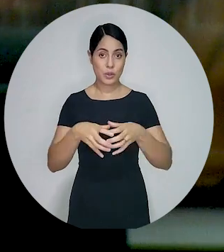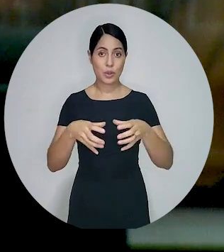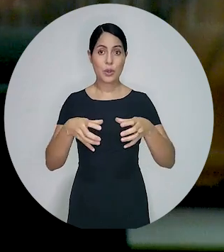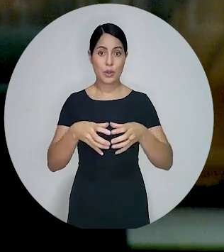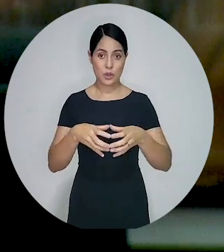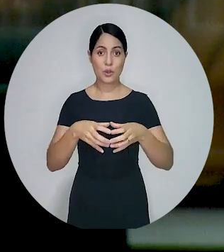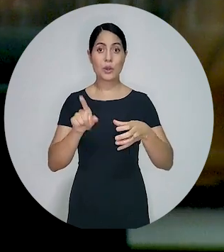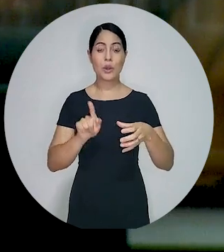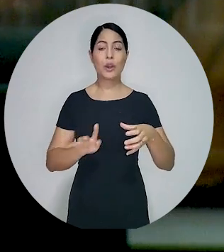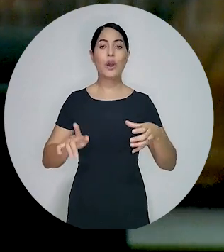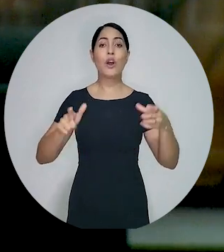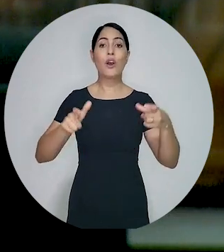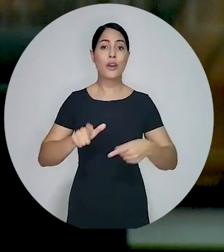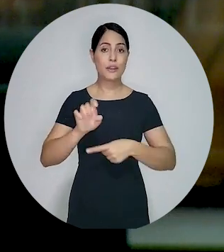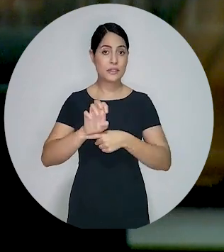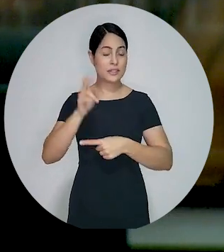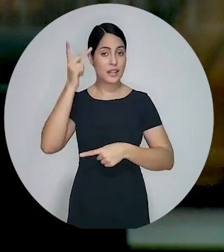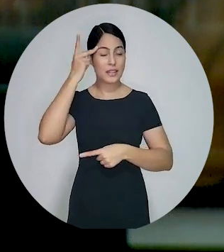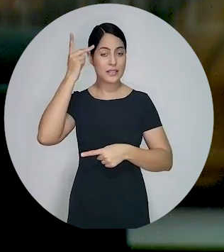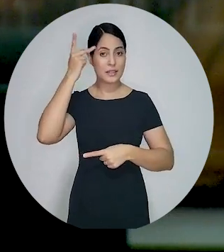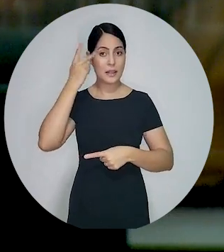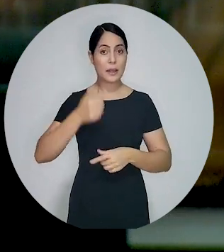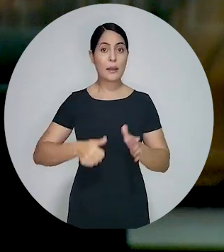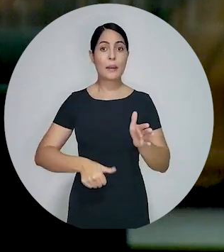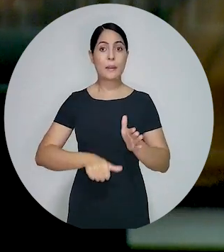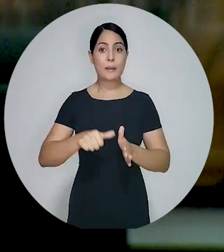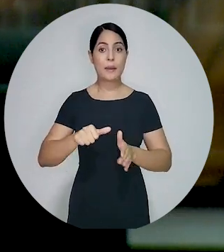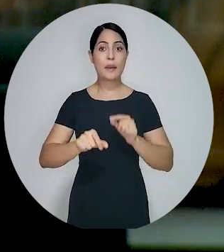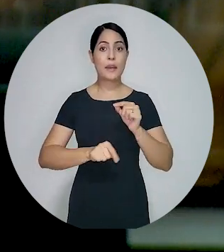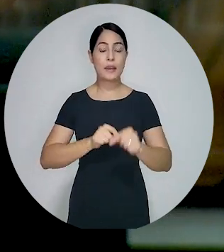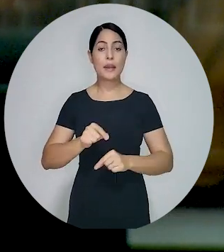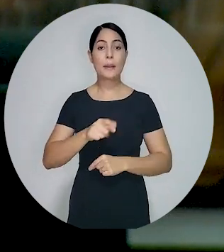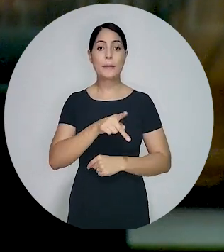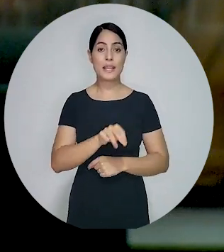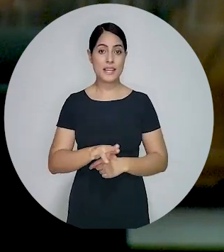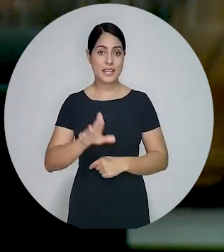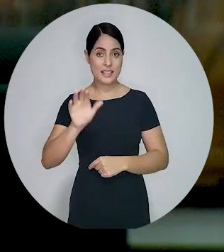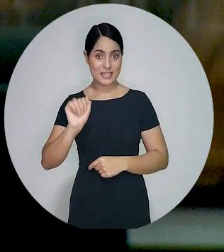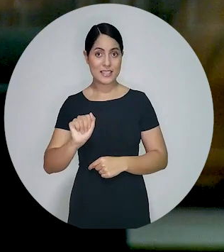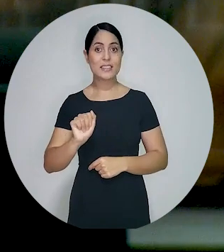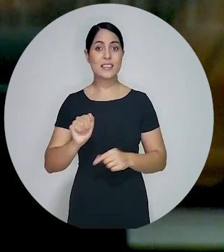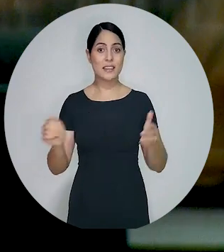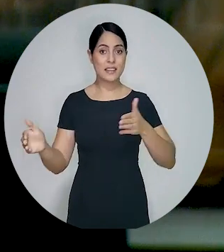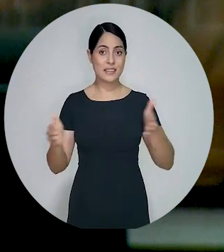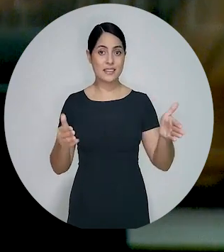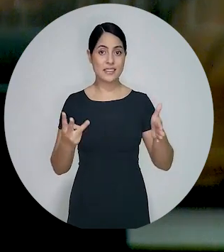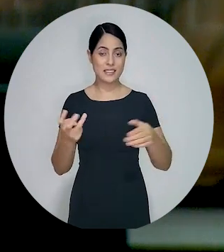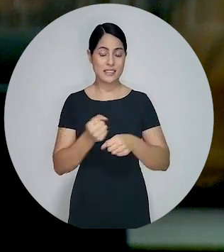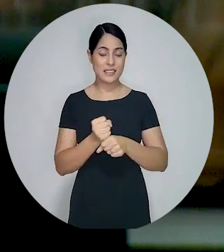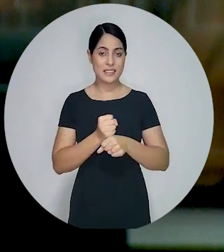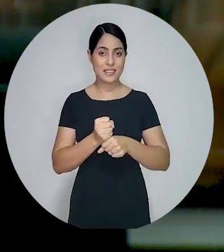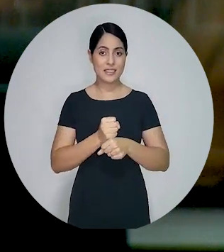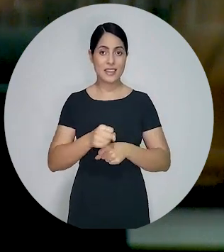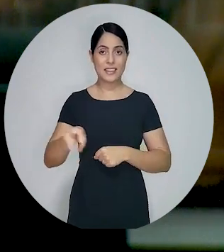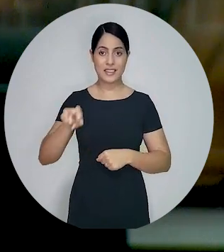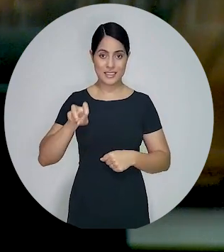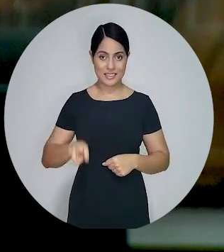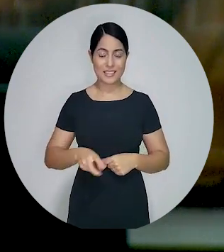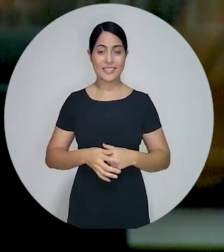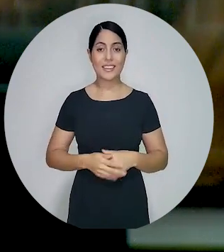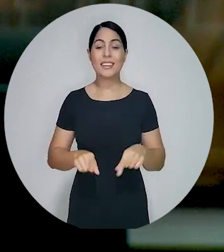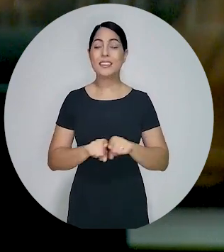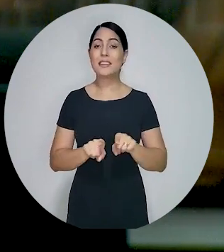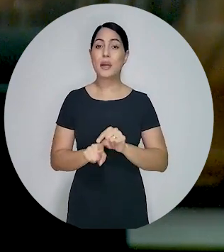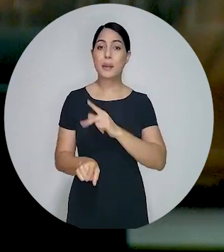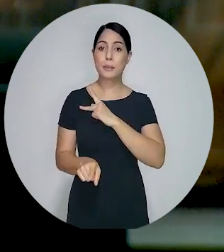São Paulo. Essa foi a primeira sessão presidida por Patrícia Vanzolini, eleita para a gestão deste triênio, que contou também